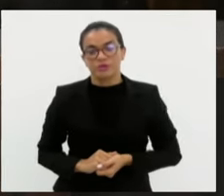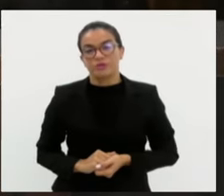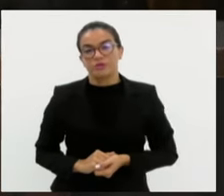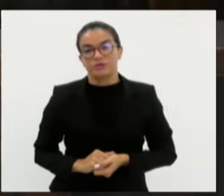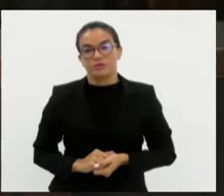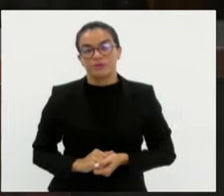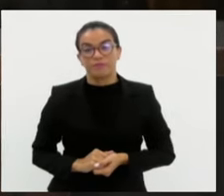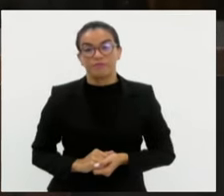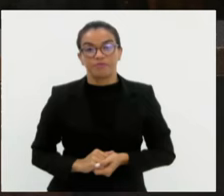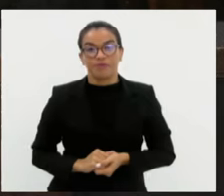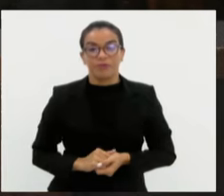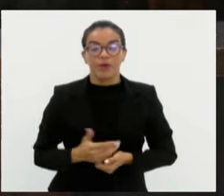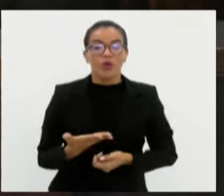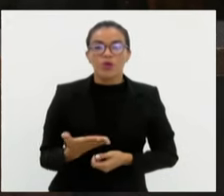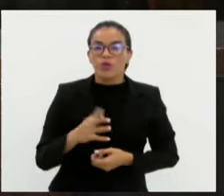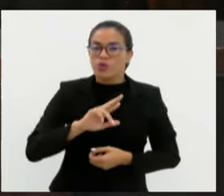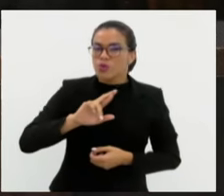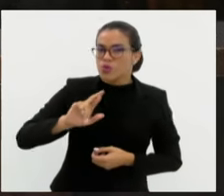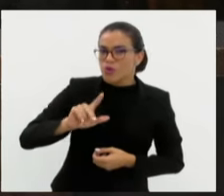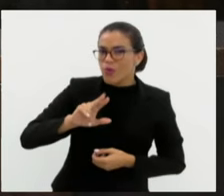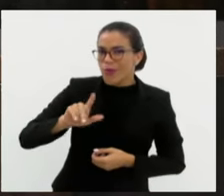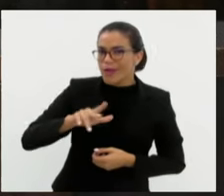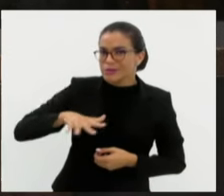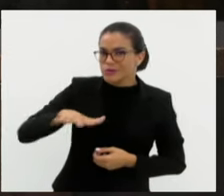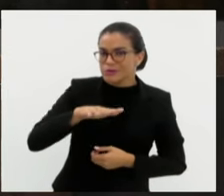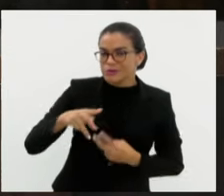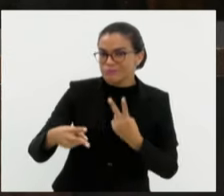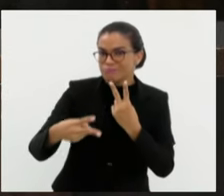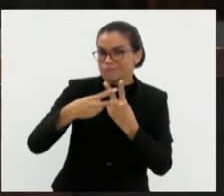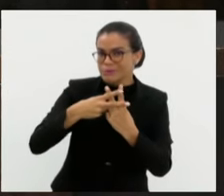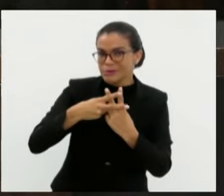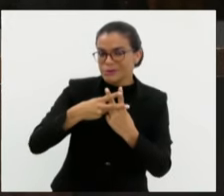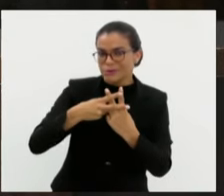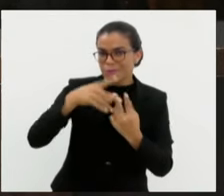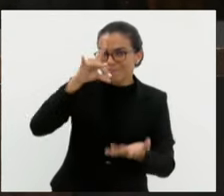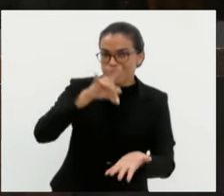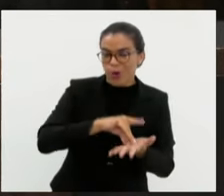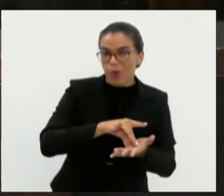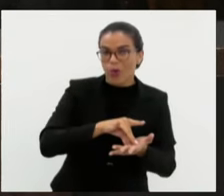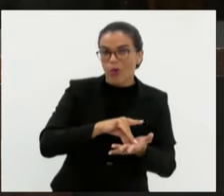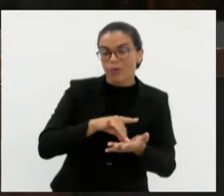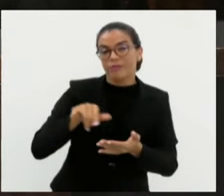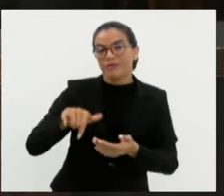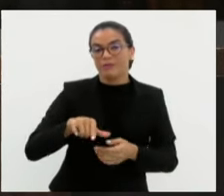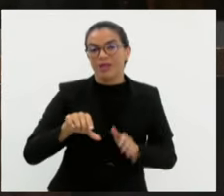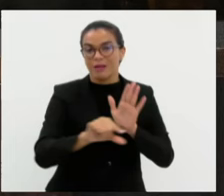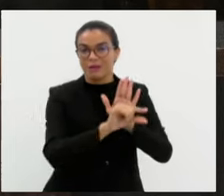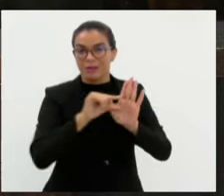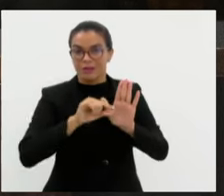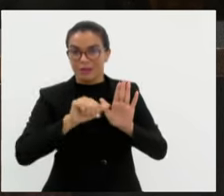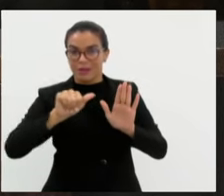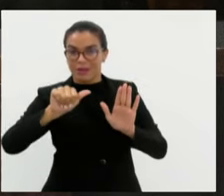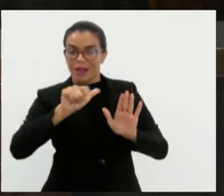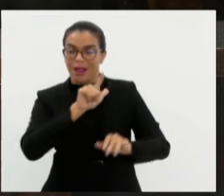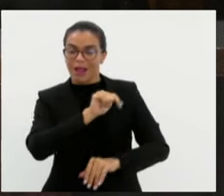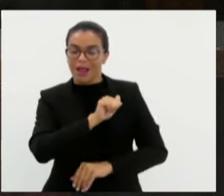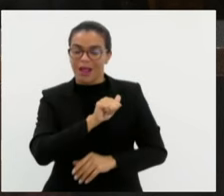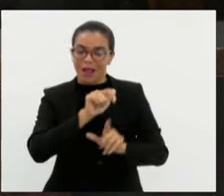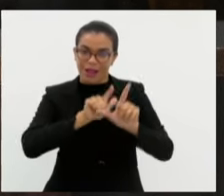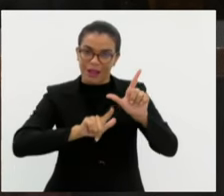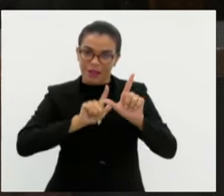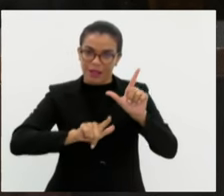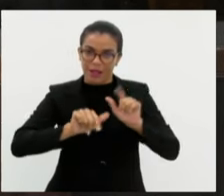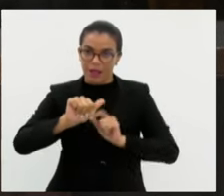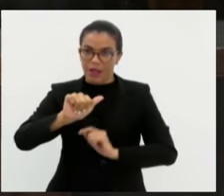Como não se cuida de prisão, a norma contida na linha A, acima de